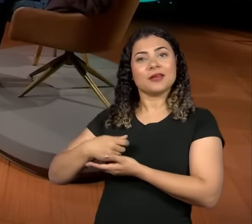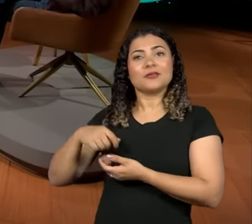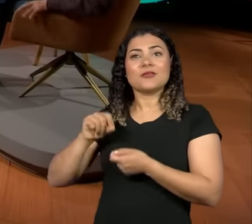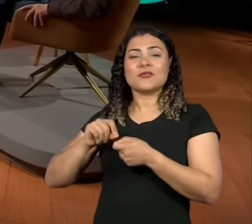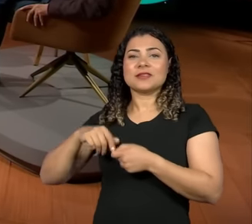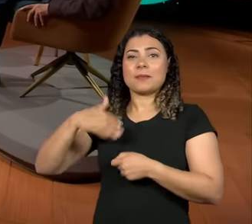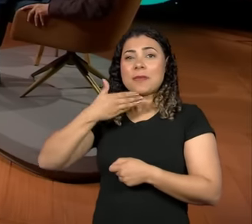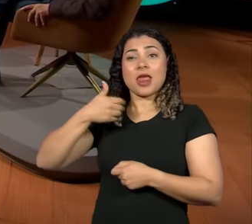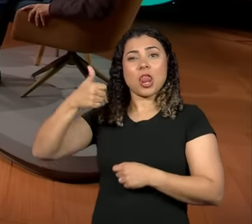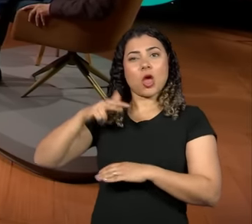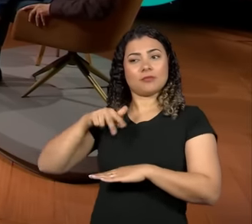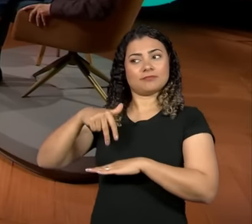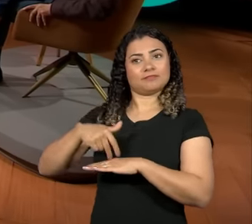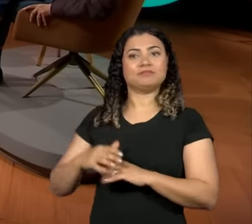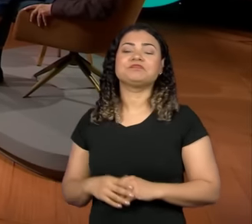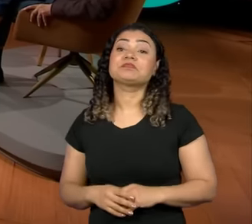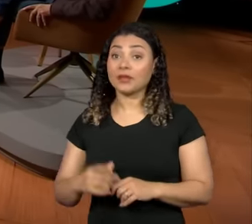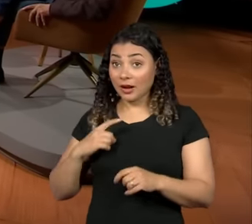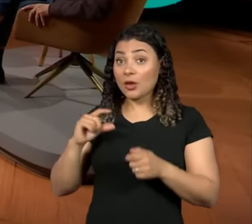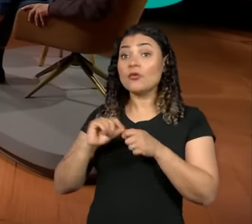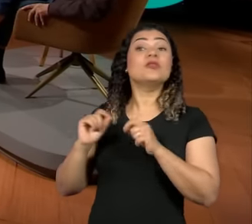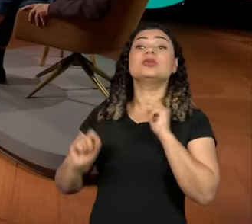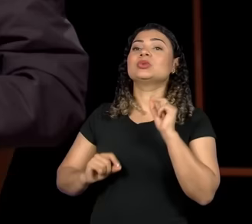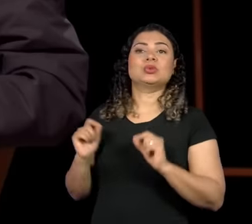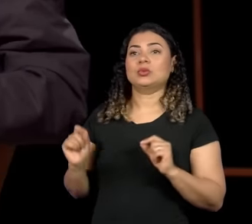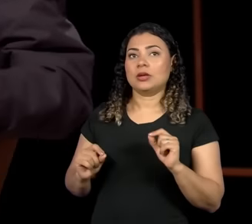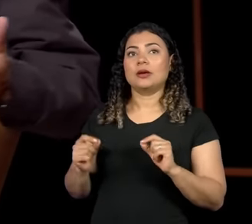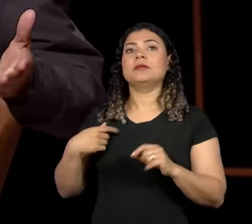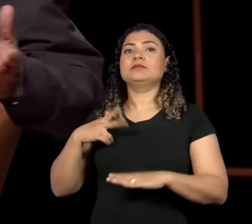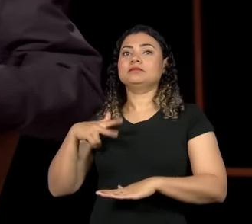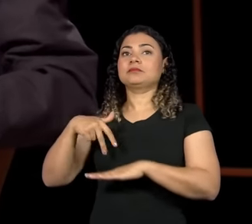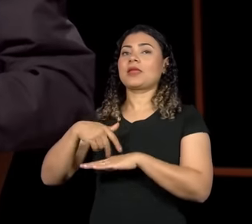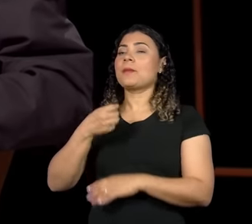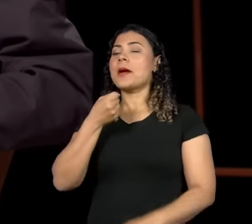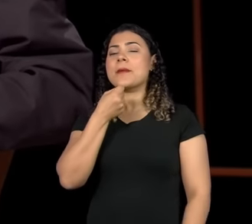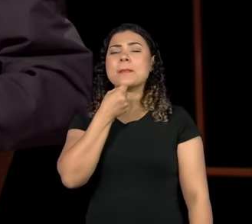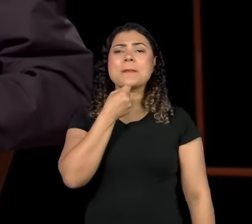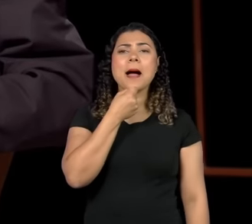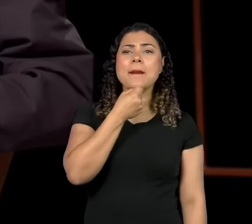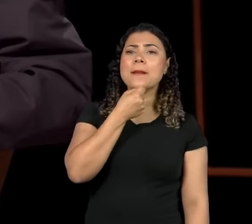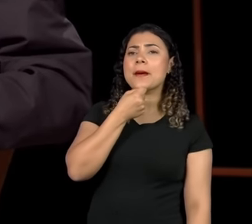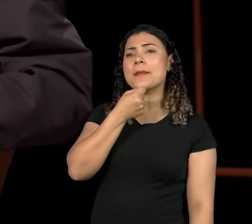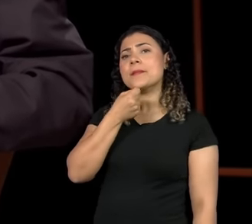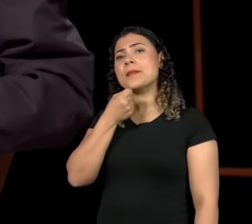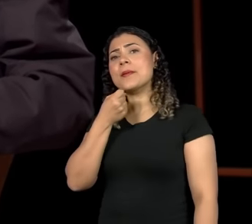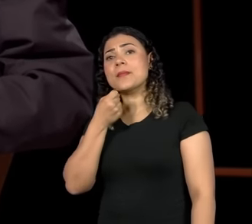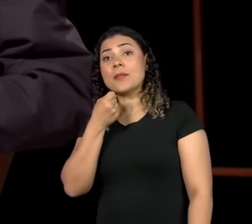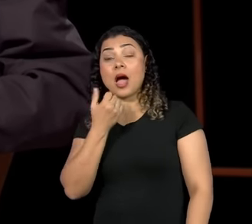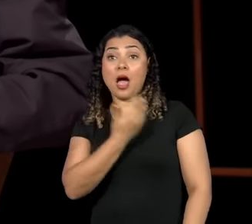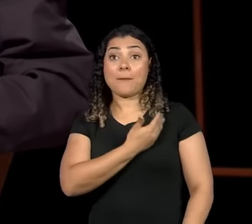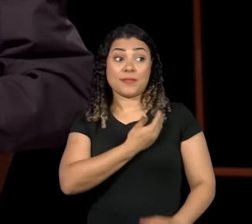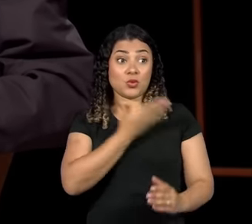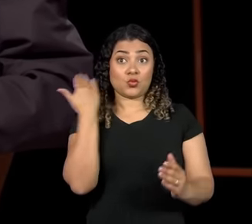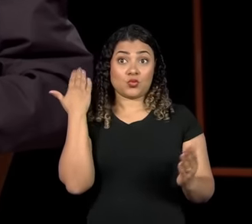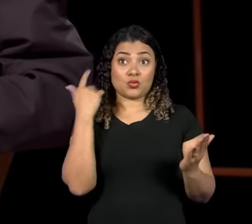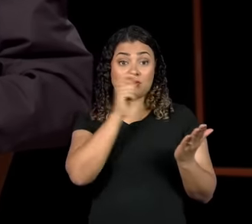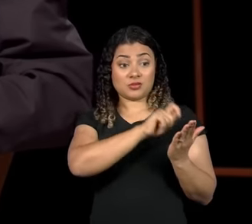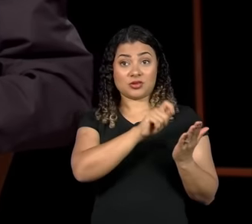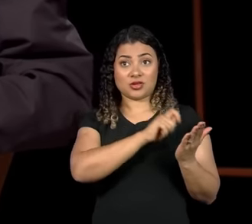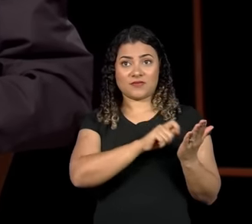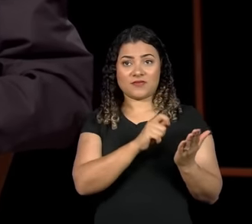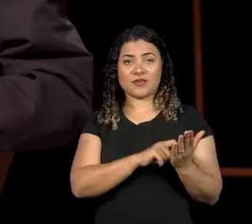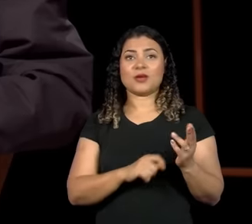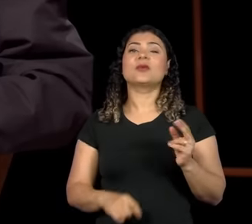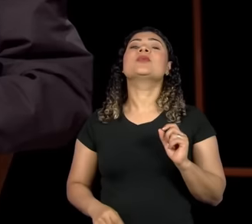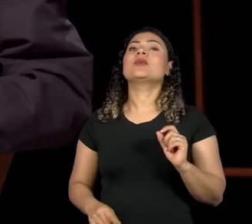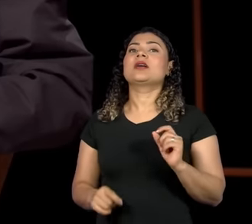Né? E eu fiz, realmente, aí eu cantava uma música, foi composta por um amigo meu na época,